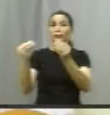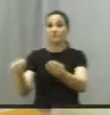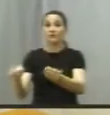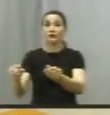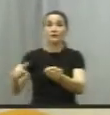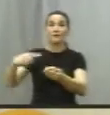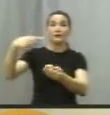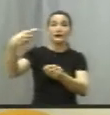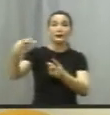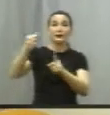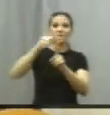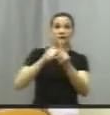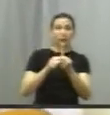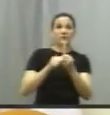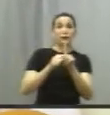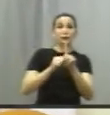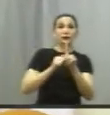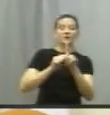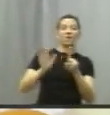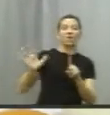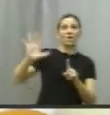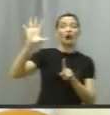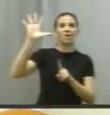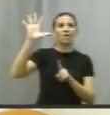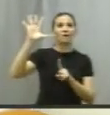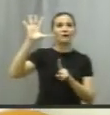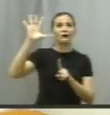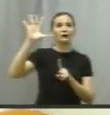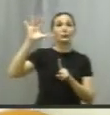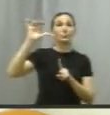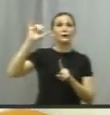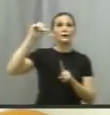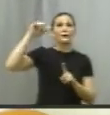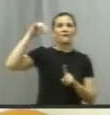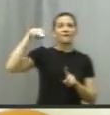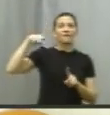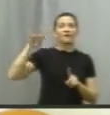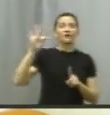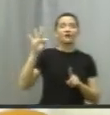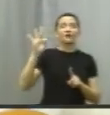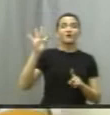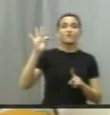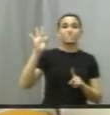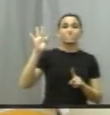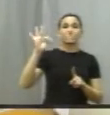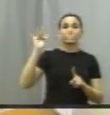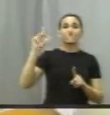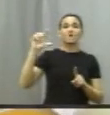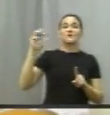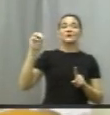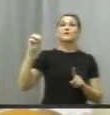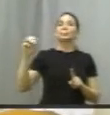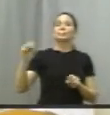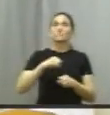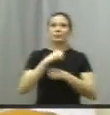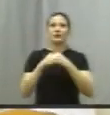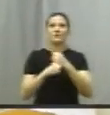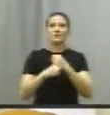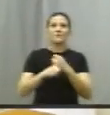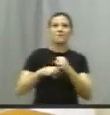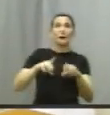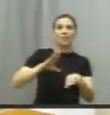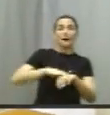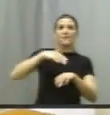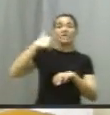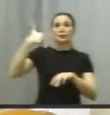próximo mês mais caro do que a inflação do ano. Ou seja, quase 100% mais